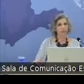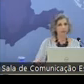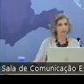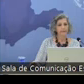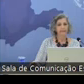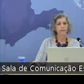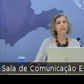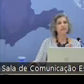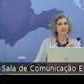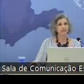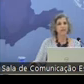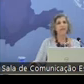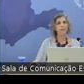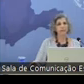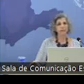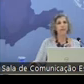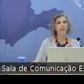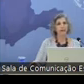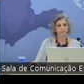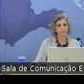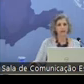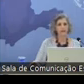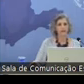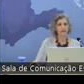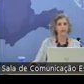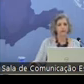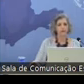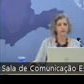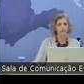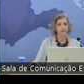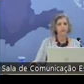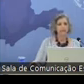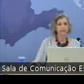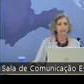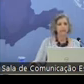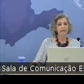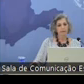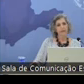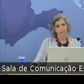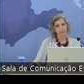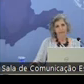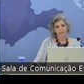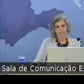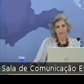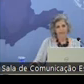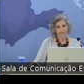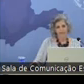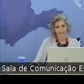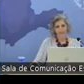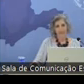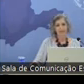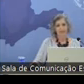parturiente e puérpera tá então toda gestante parturiente e puérpera HIV positiva né E que você for